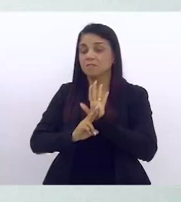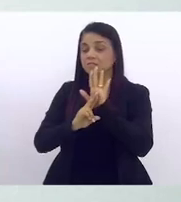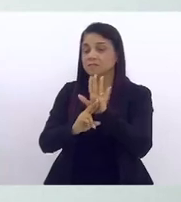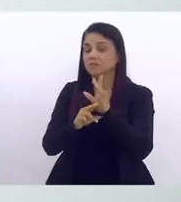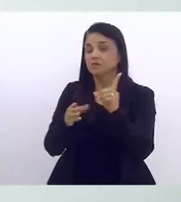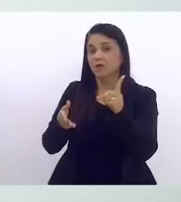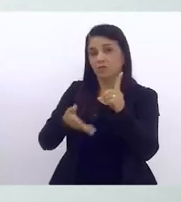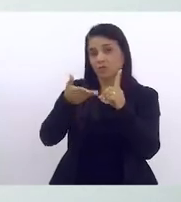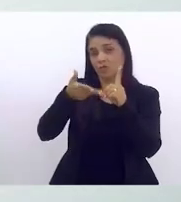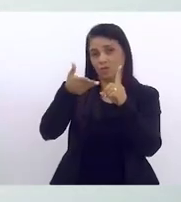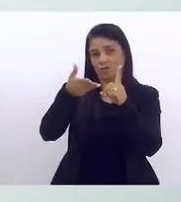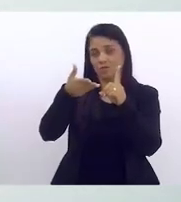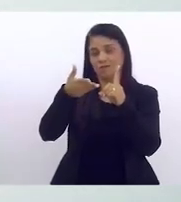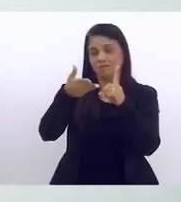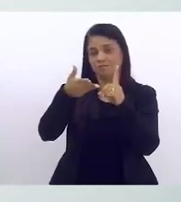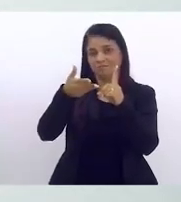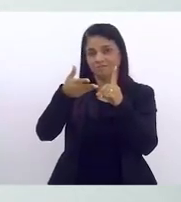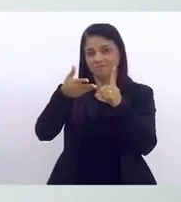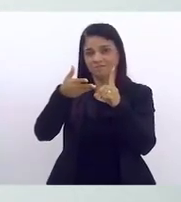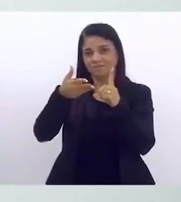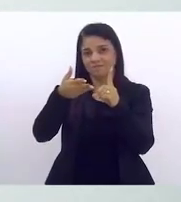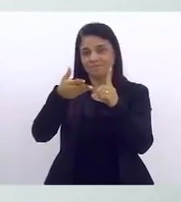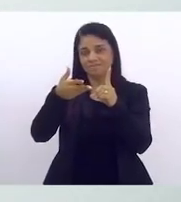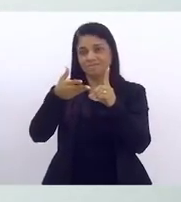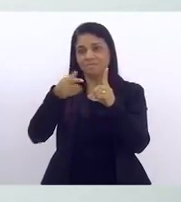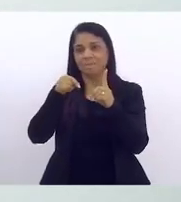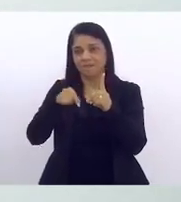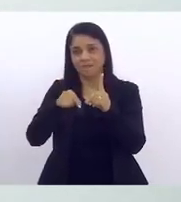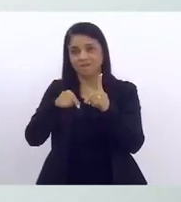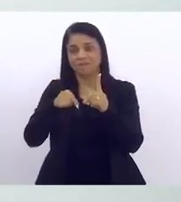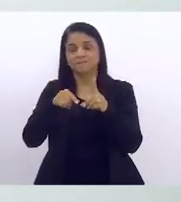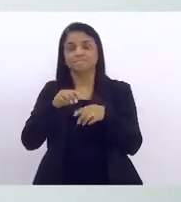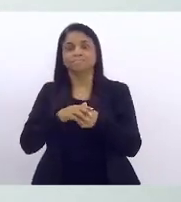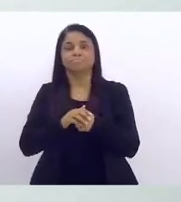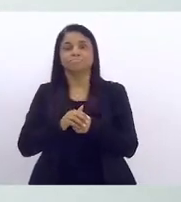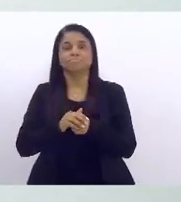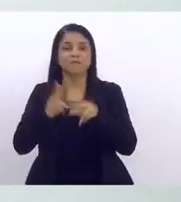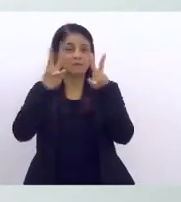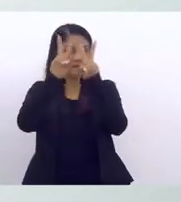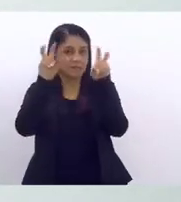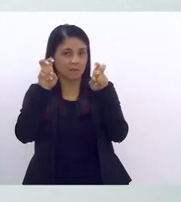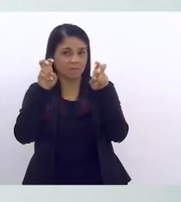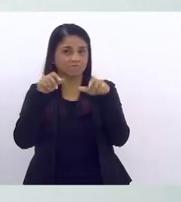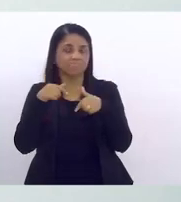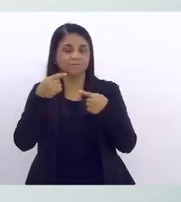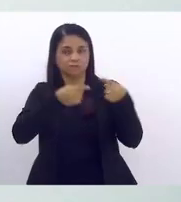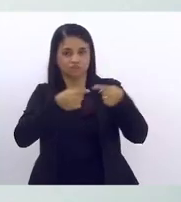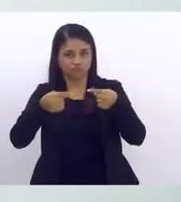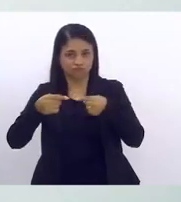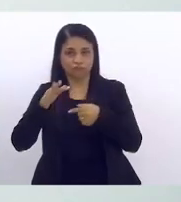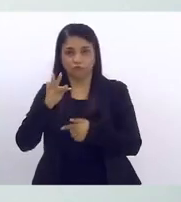materna? Então, esse é o tema que nós vamos trabalhar no próximo fórum. Para isso,